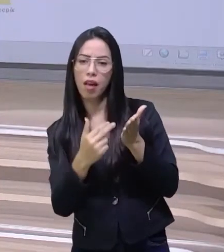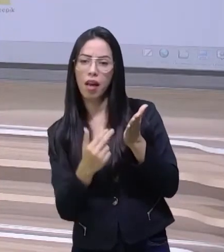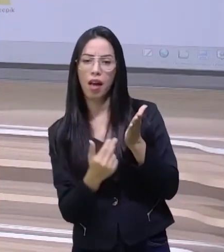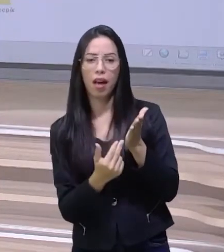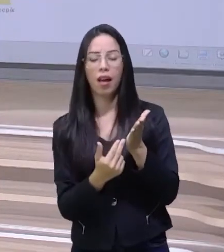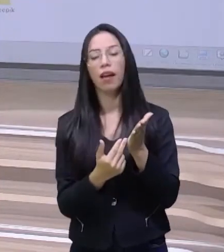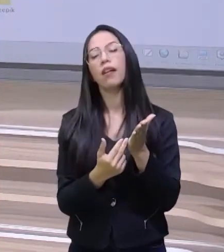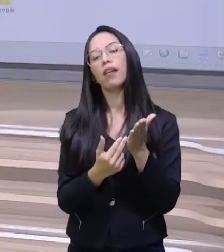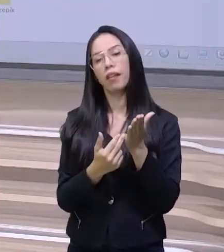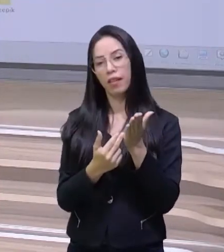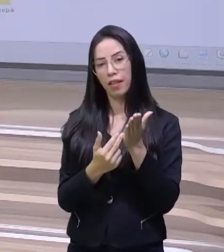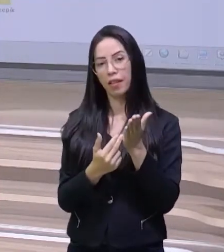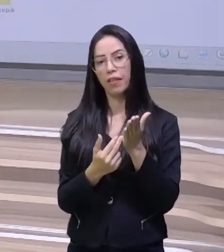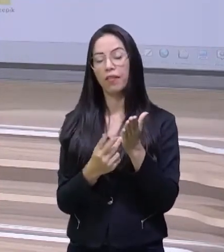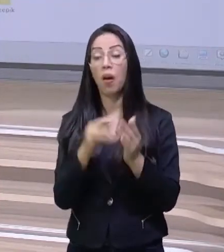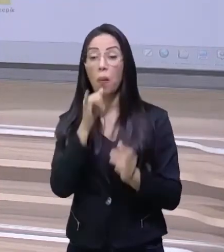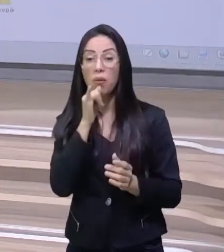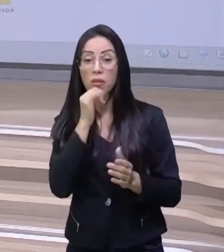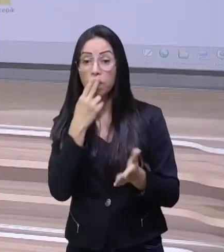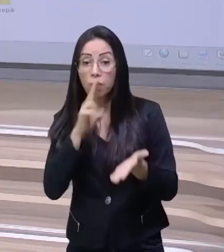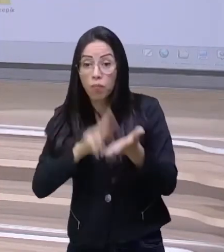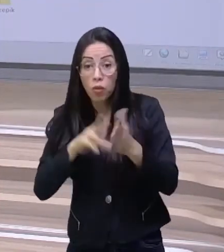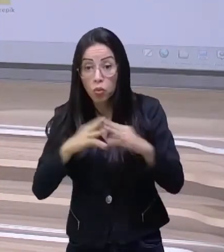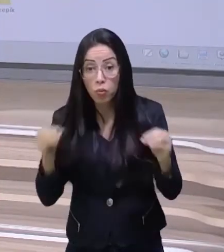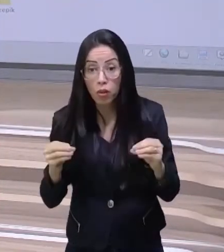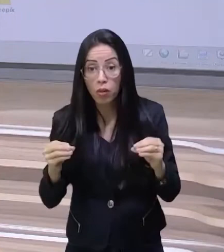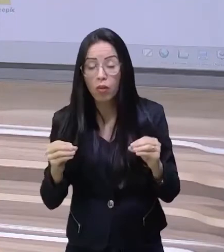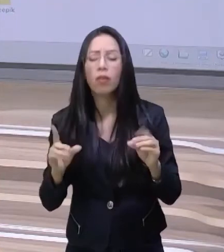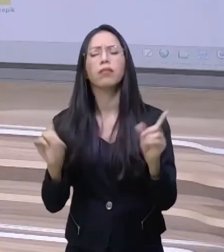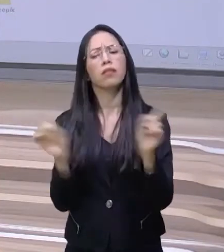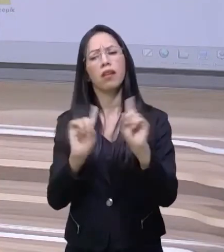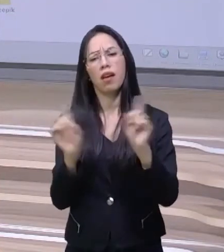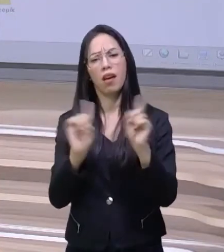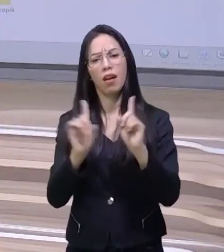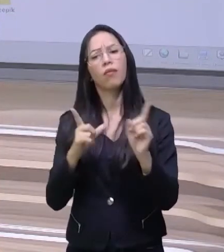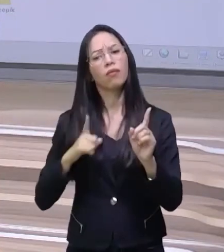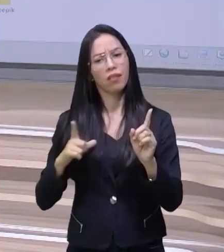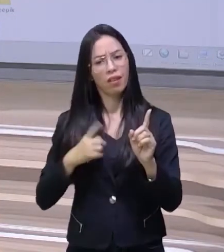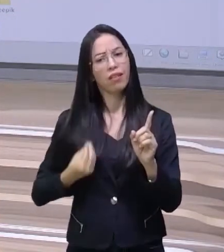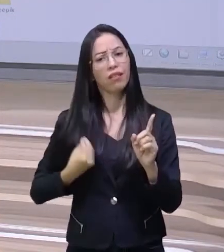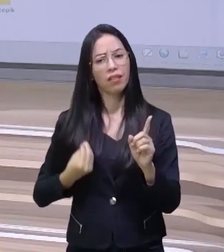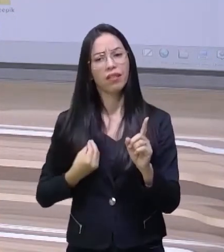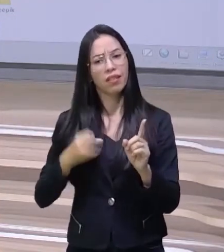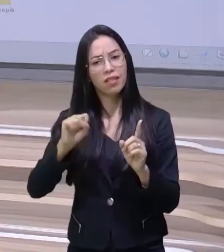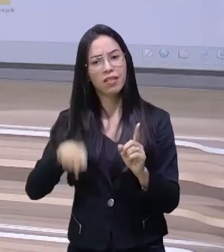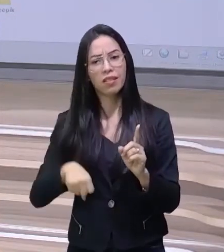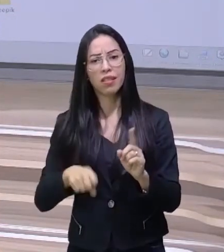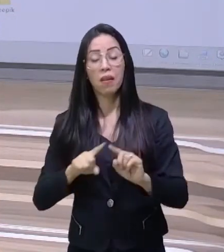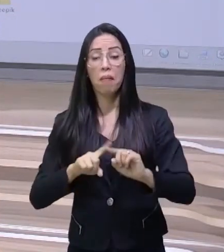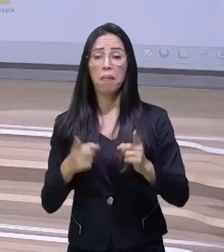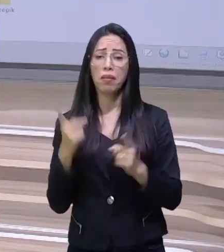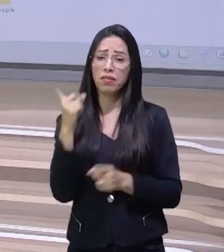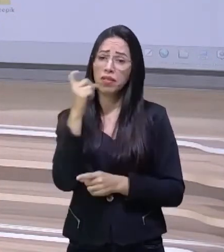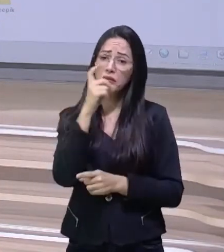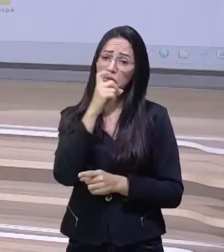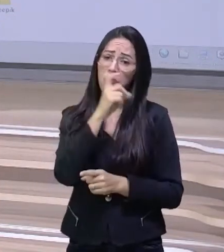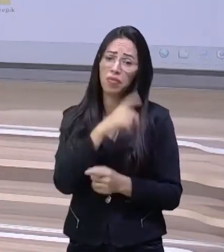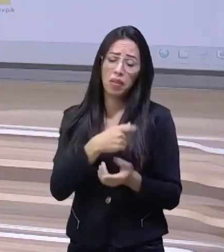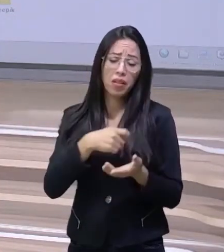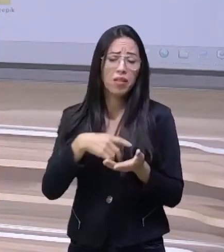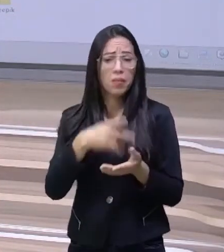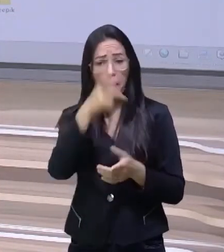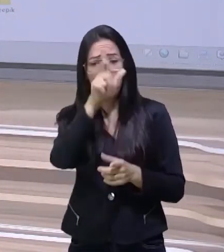Está extinta? Não, não está extinta. Só que quase não se utiliza mais para essa finalidade. Então, aí nós levamos lá